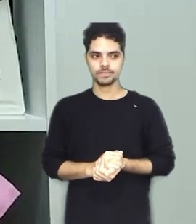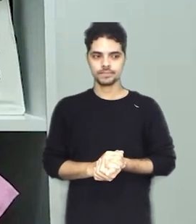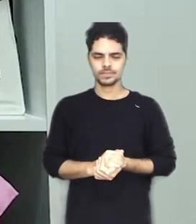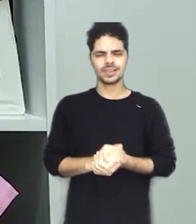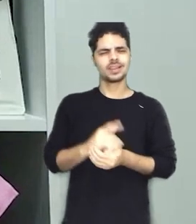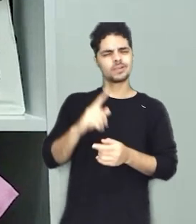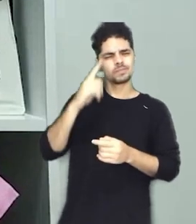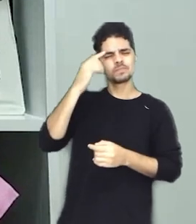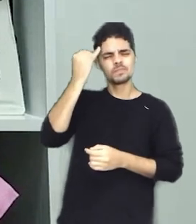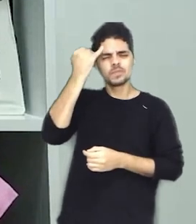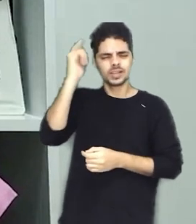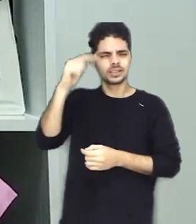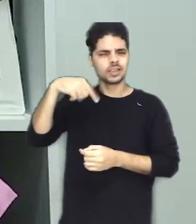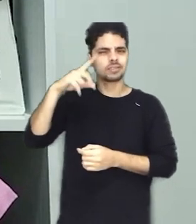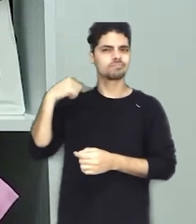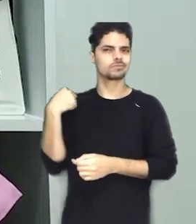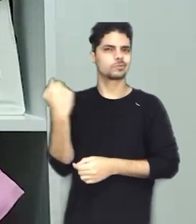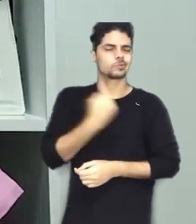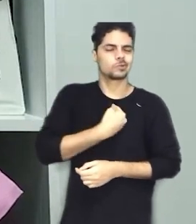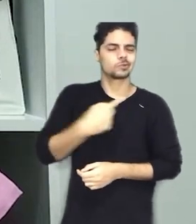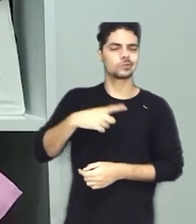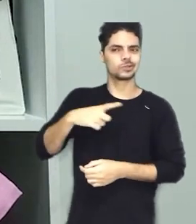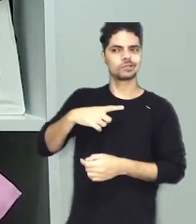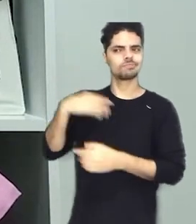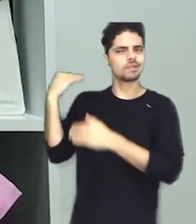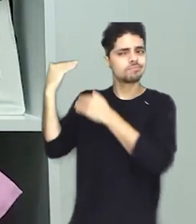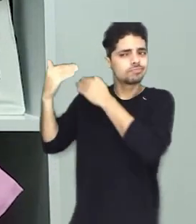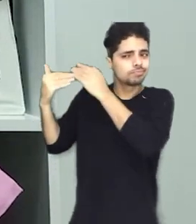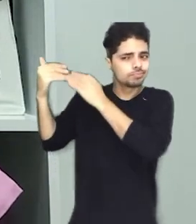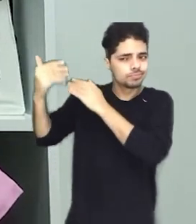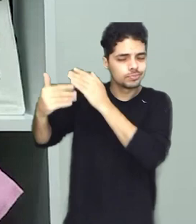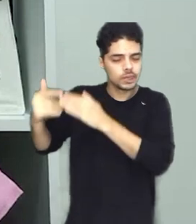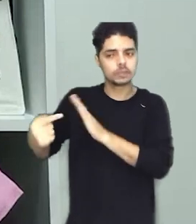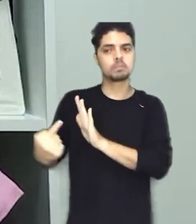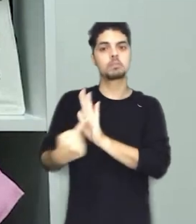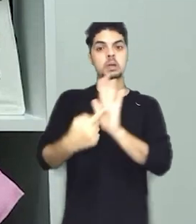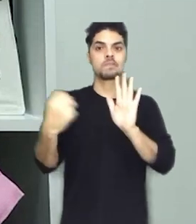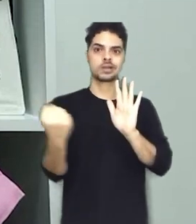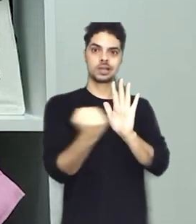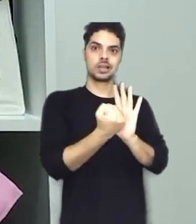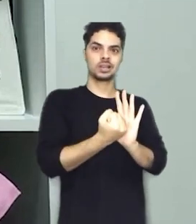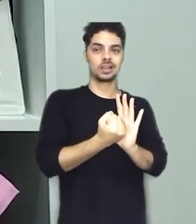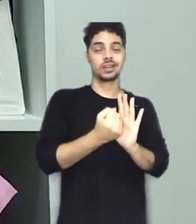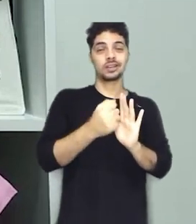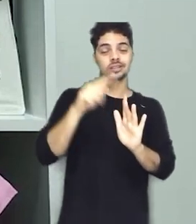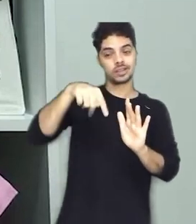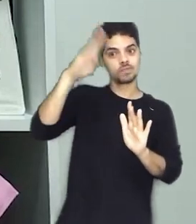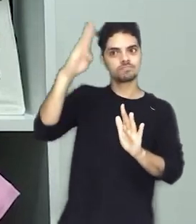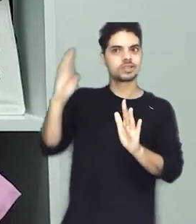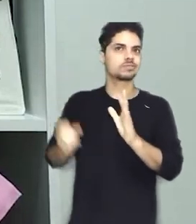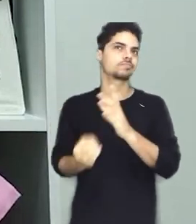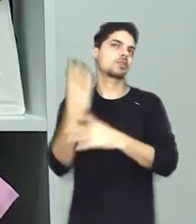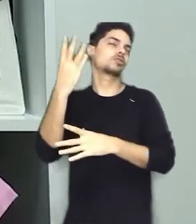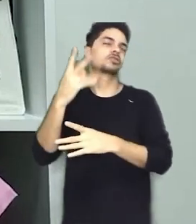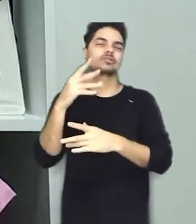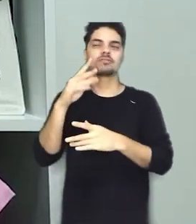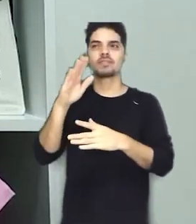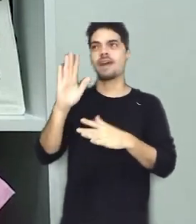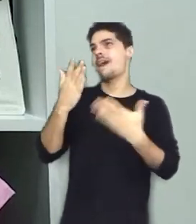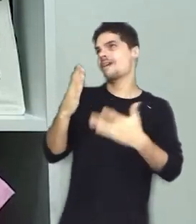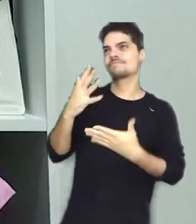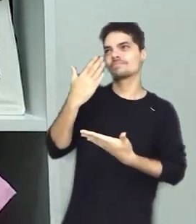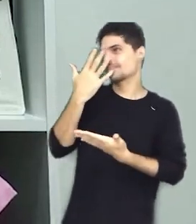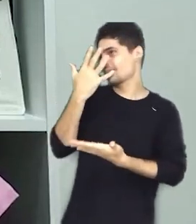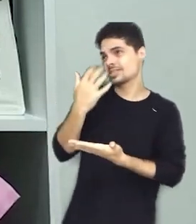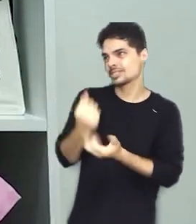o Brasil se criou como nação independente, sem conflitos, na base de um consenso ou de um acordo entre as